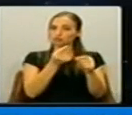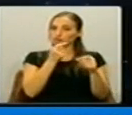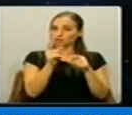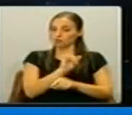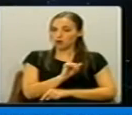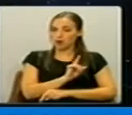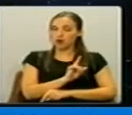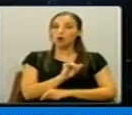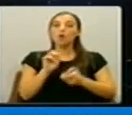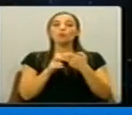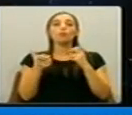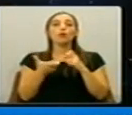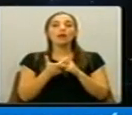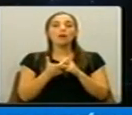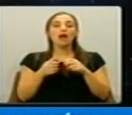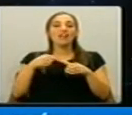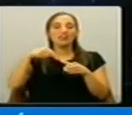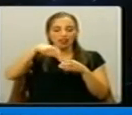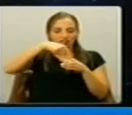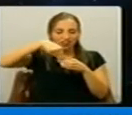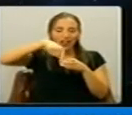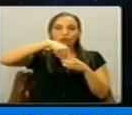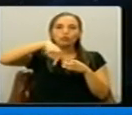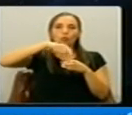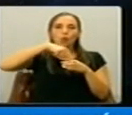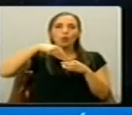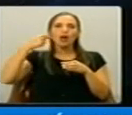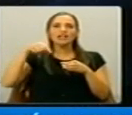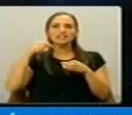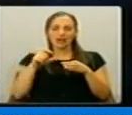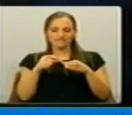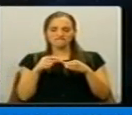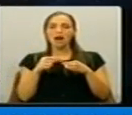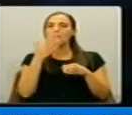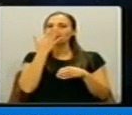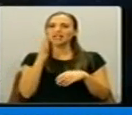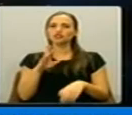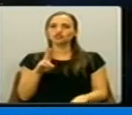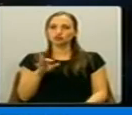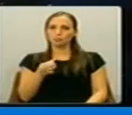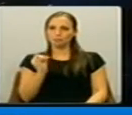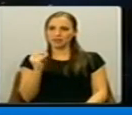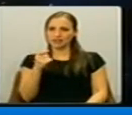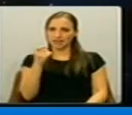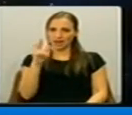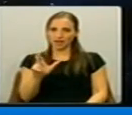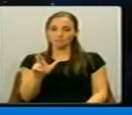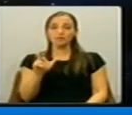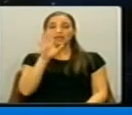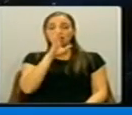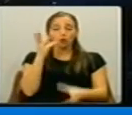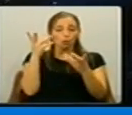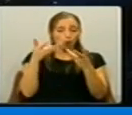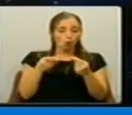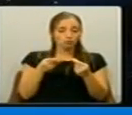questão é o disco interior, que tem uma massa aproximadamente da massa de Júpiter e que, de acordo com alguns cálculos, ele não